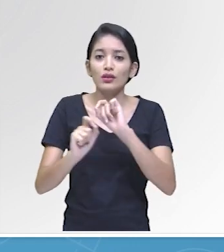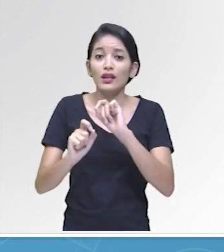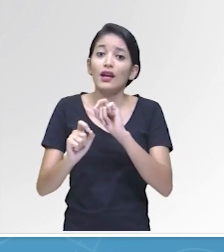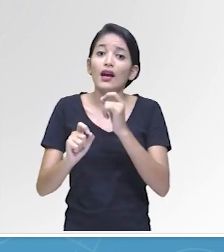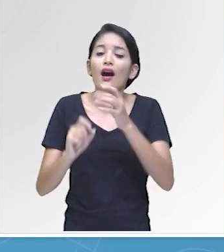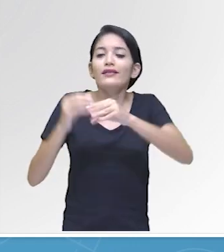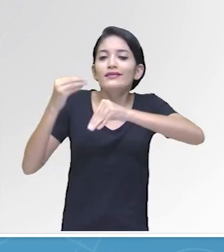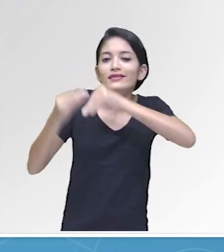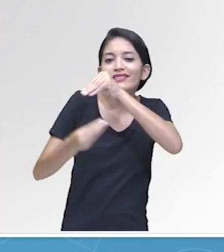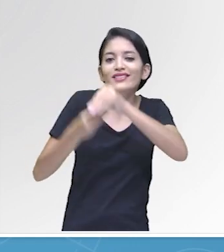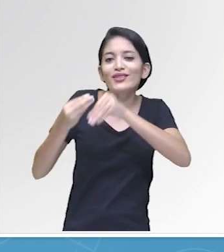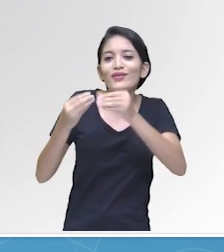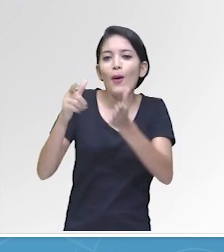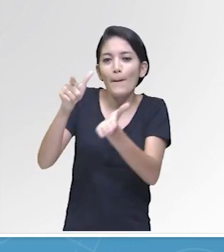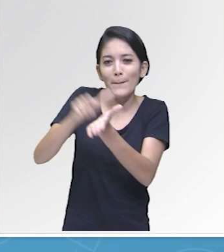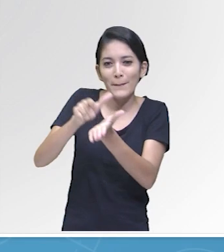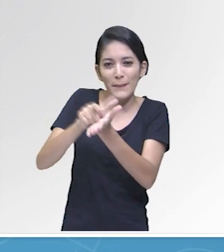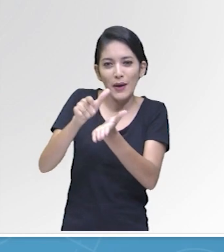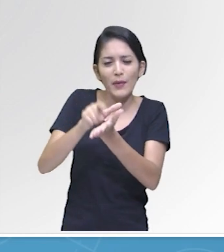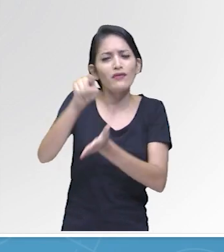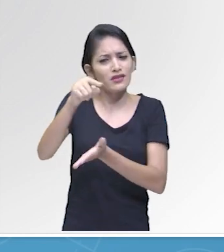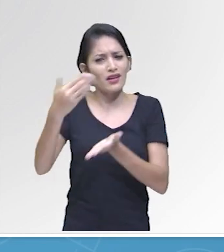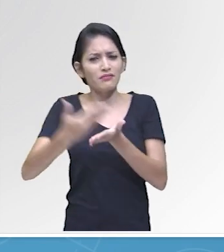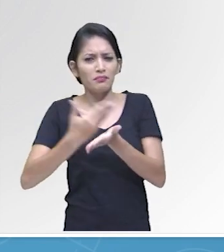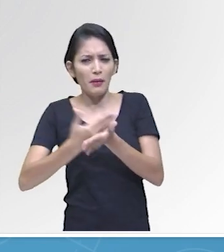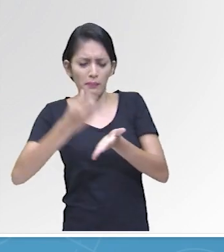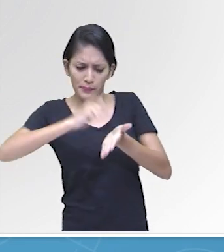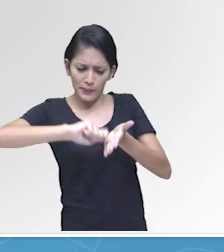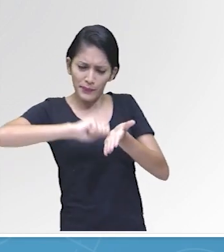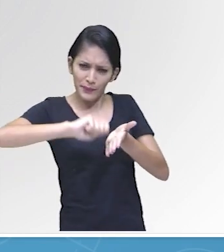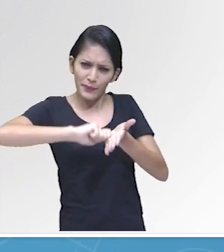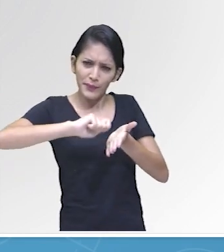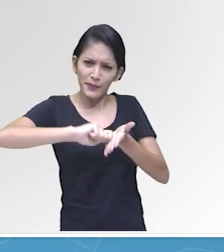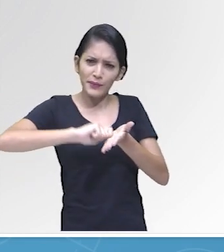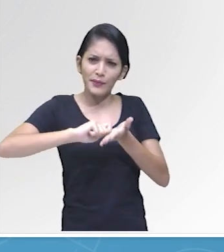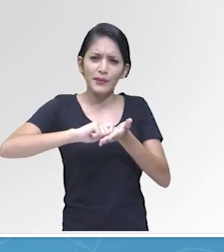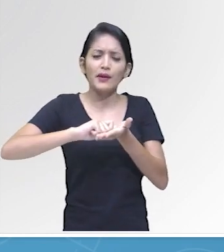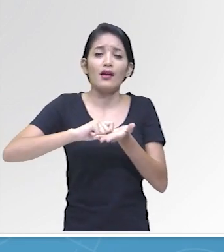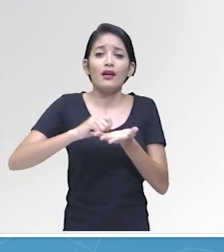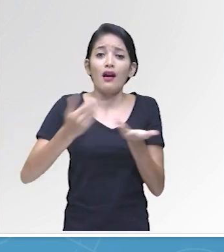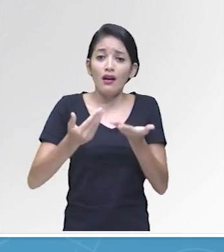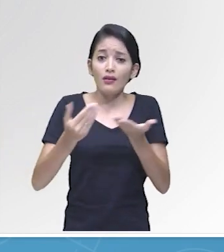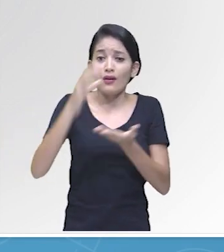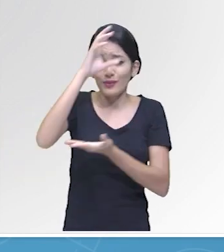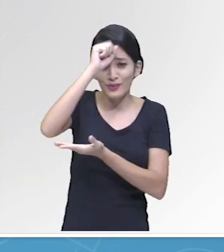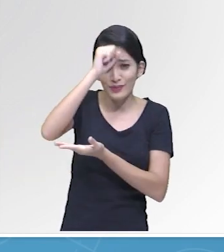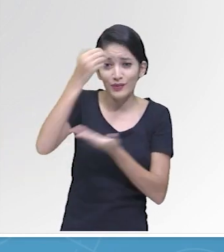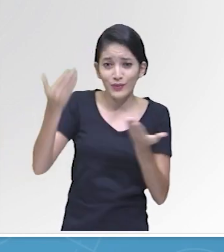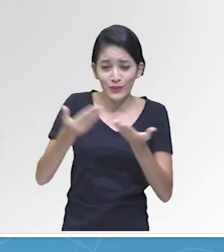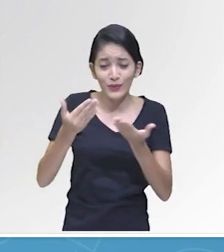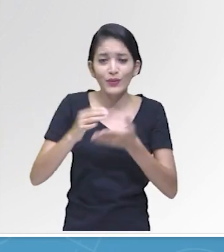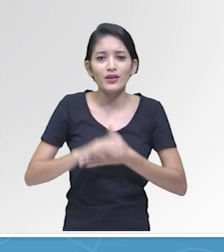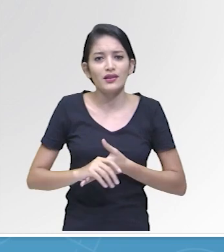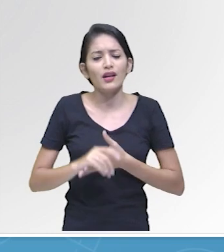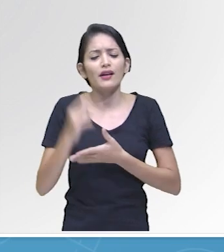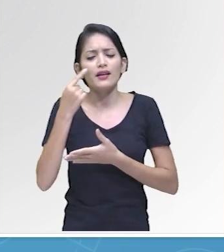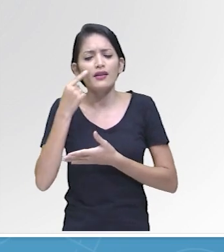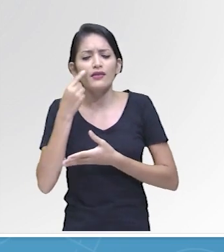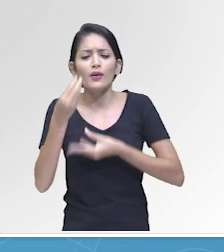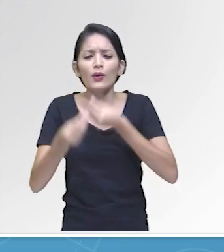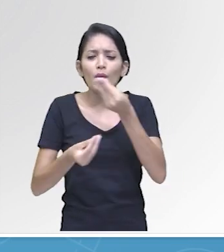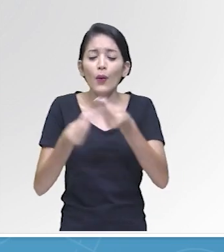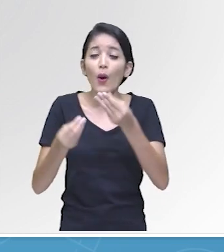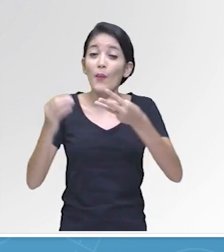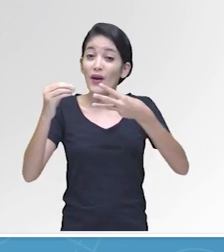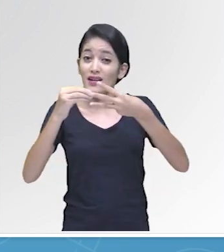no seu caderninho aí que você está usando para anotar os conhecimentos de hoje, você já está vendo aí como as células fazem